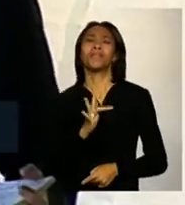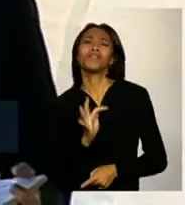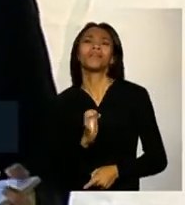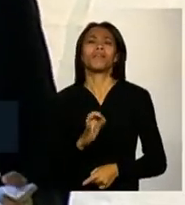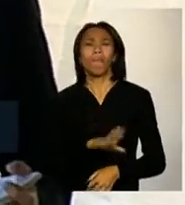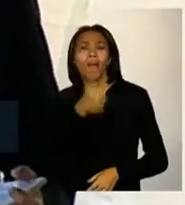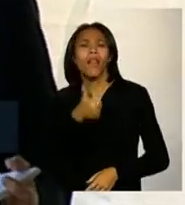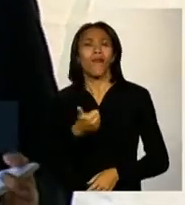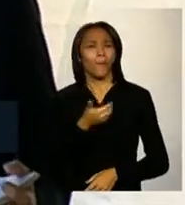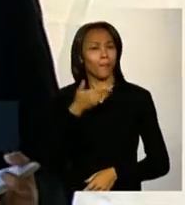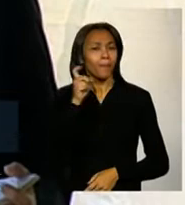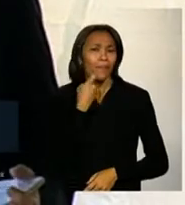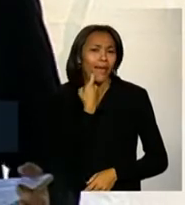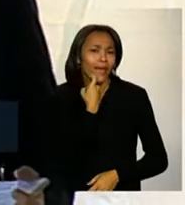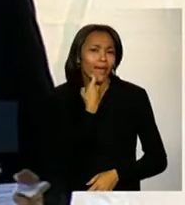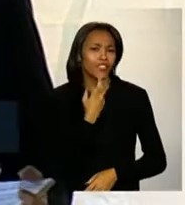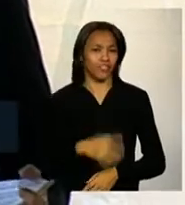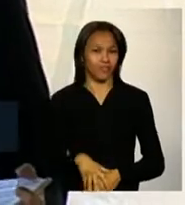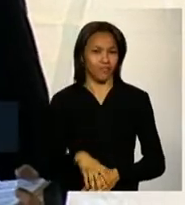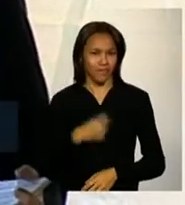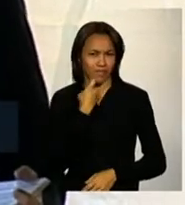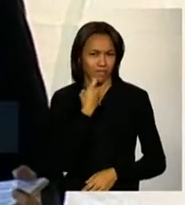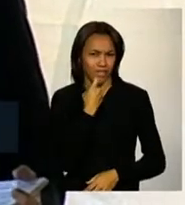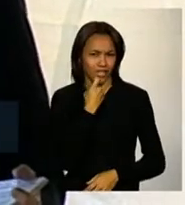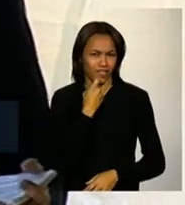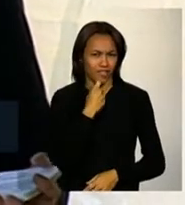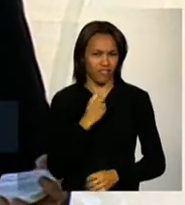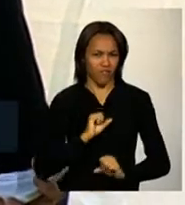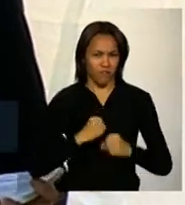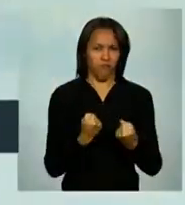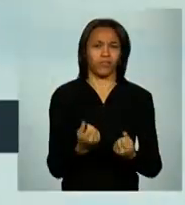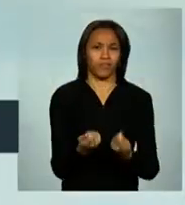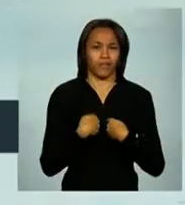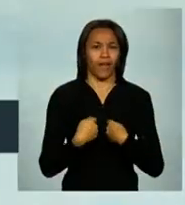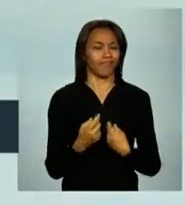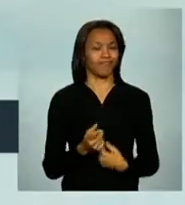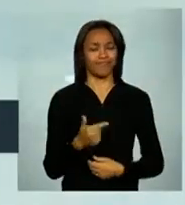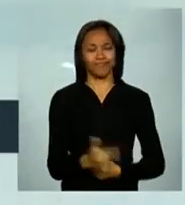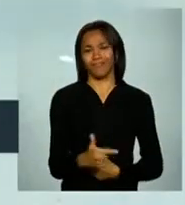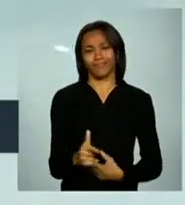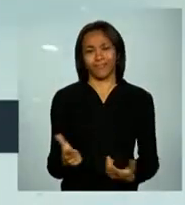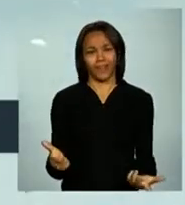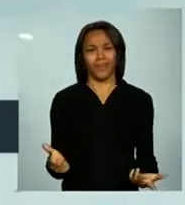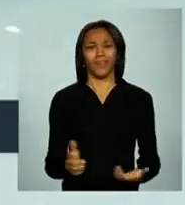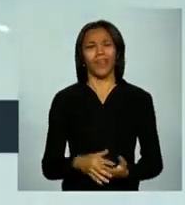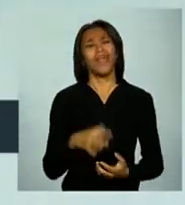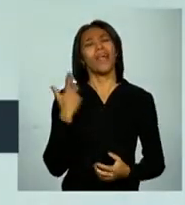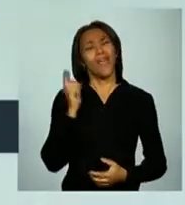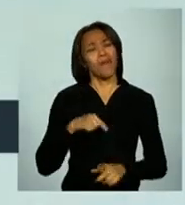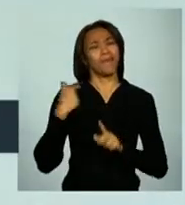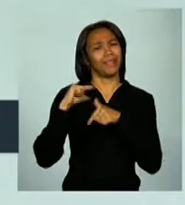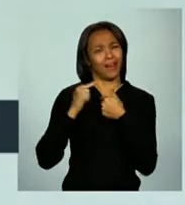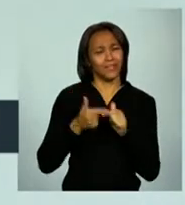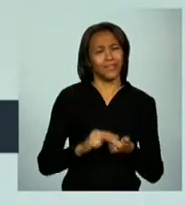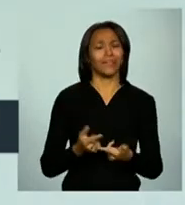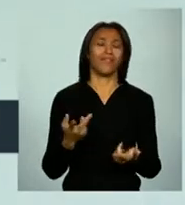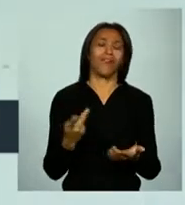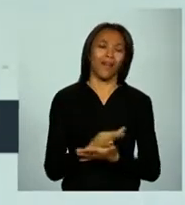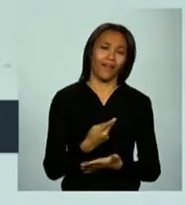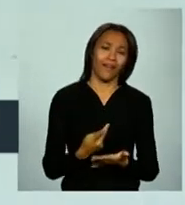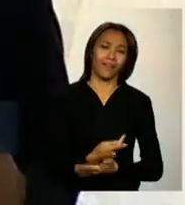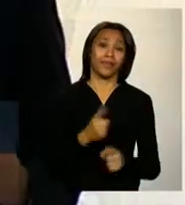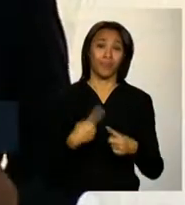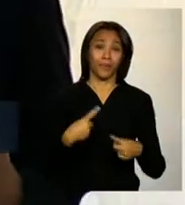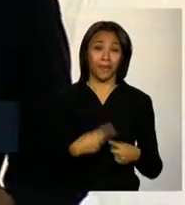peixe é não é peixe não puxa carroça é aquele aquela tradição antiga de que bife